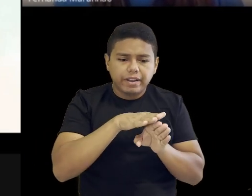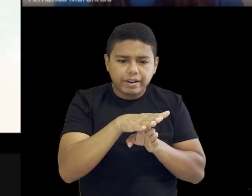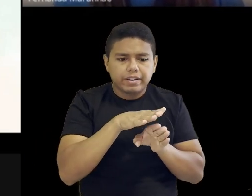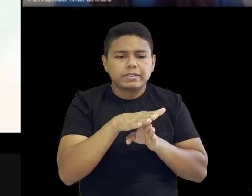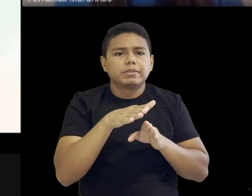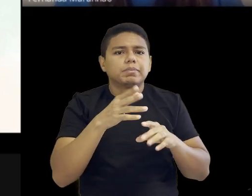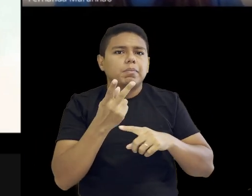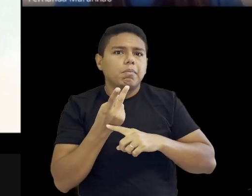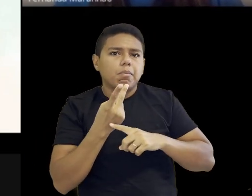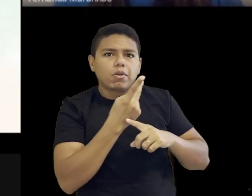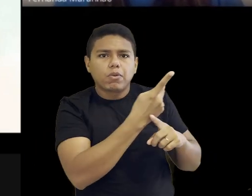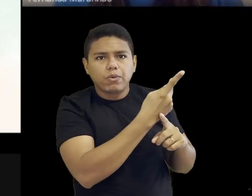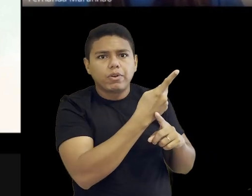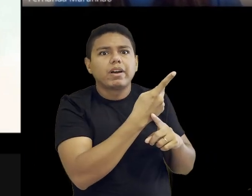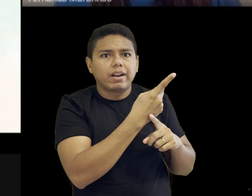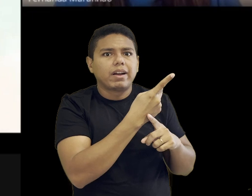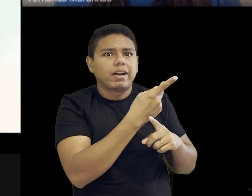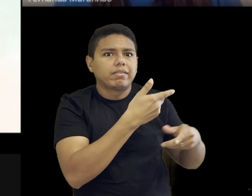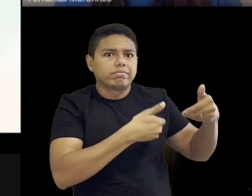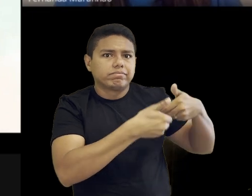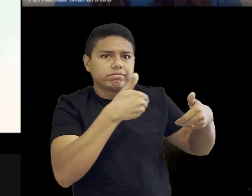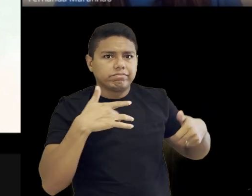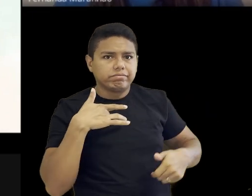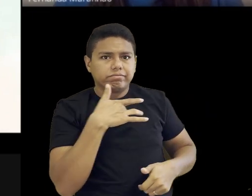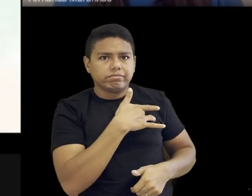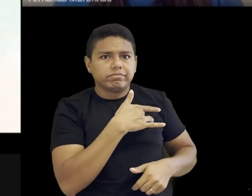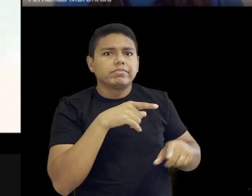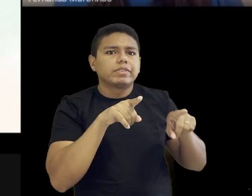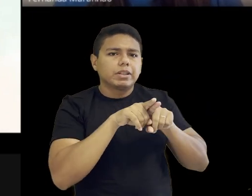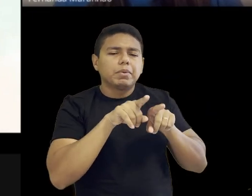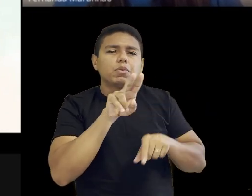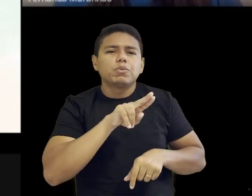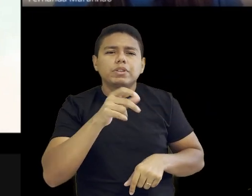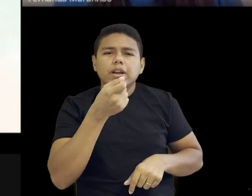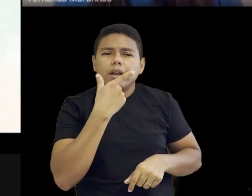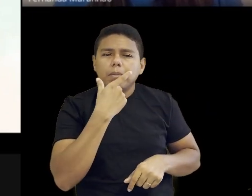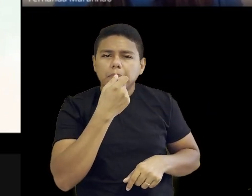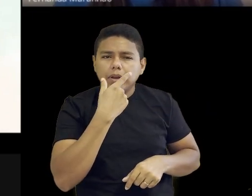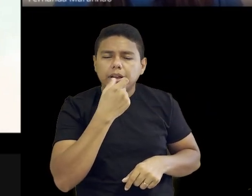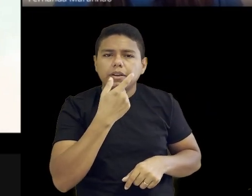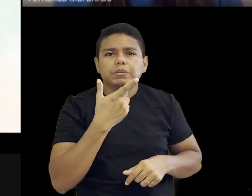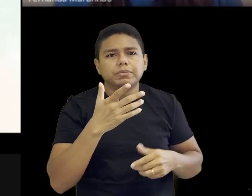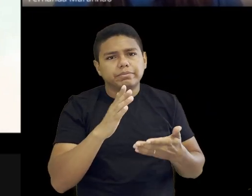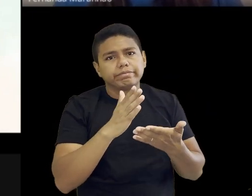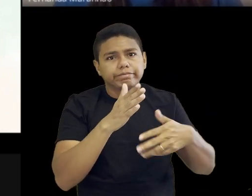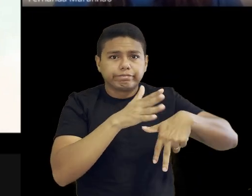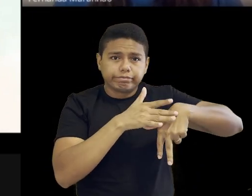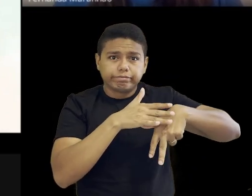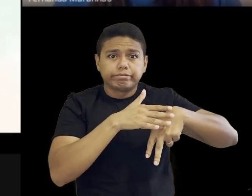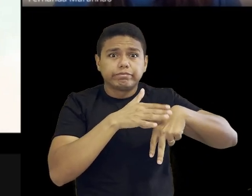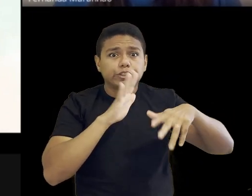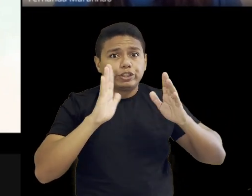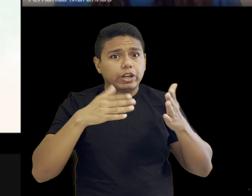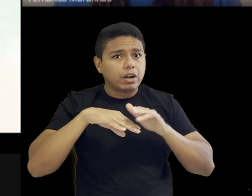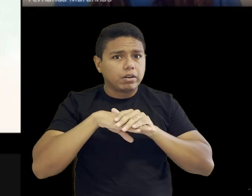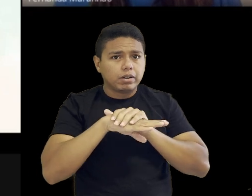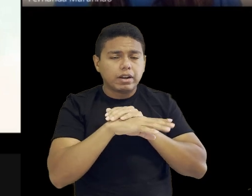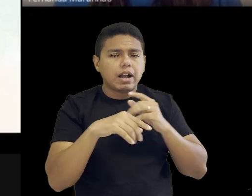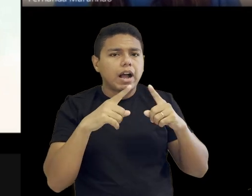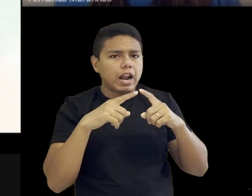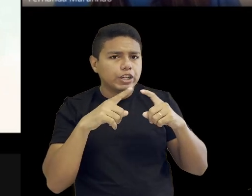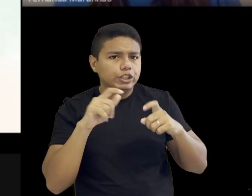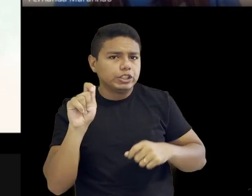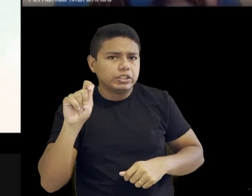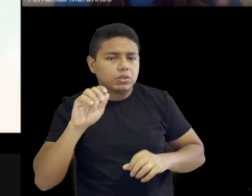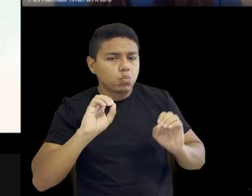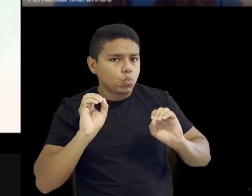do sangramento, aumento da dor, procurar novamente serviço de saúde e o uso de antiespasmódicos, aos quais a paciente já esteja habituada,